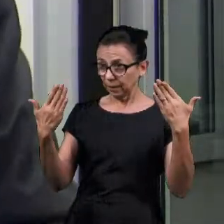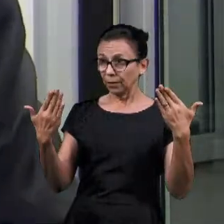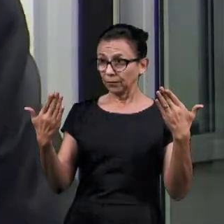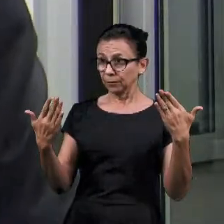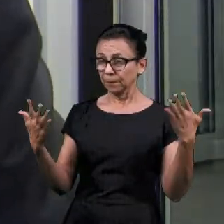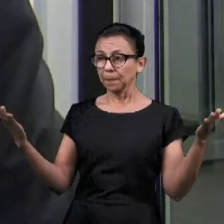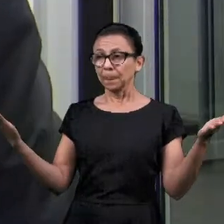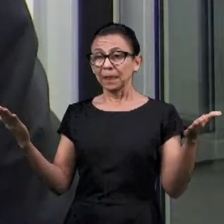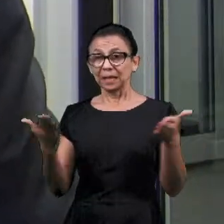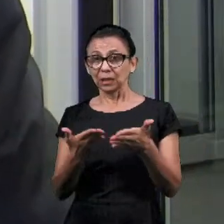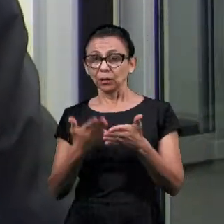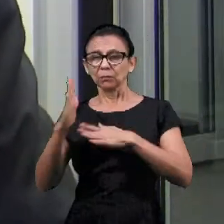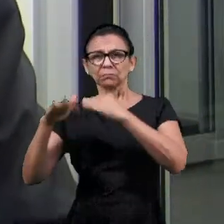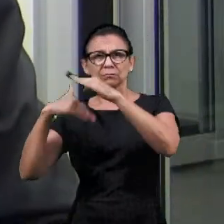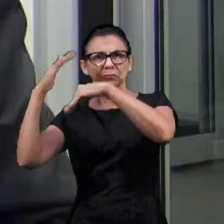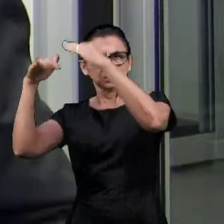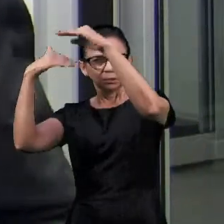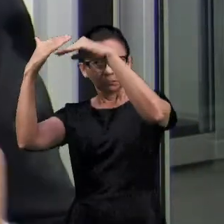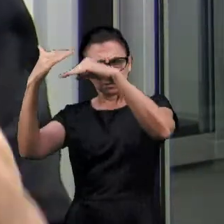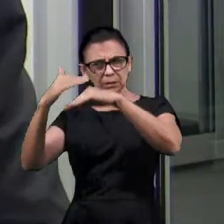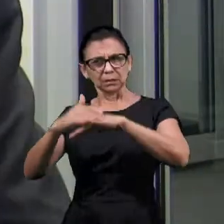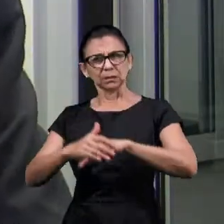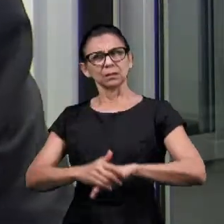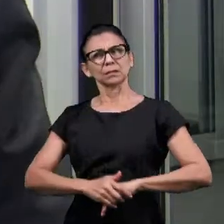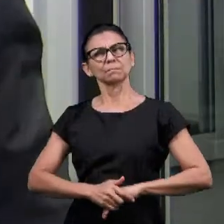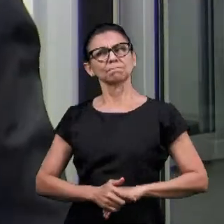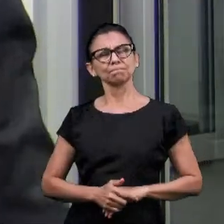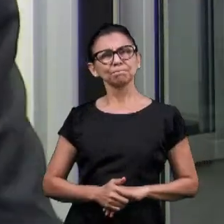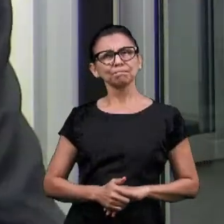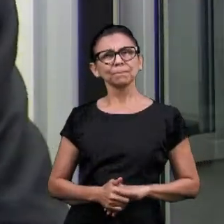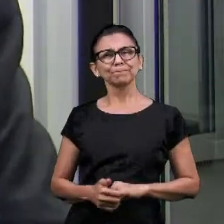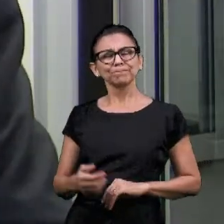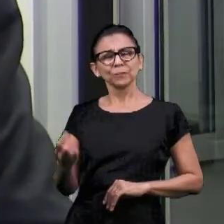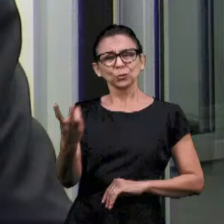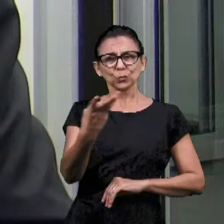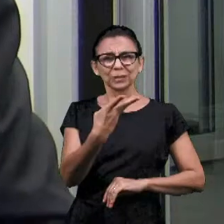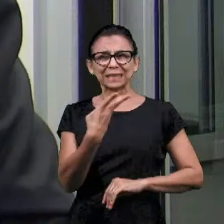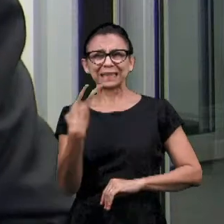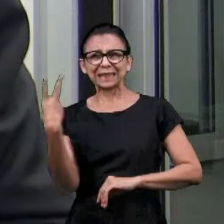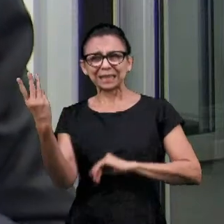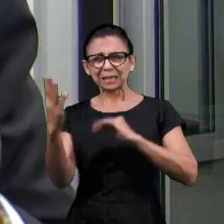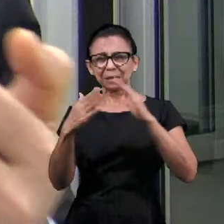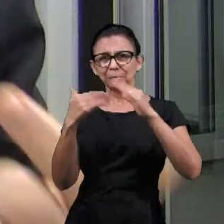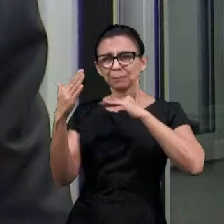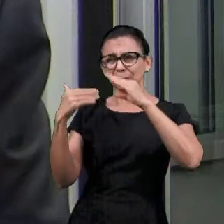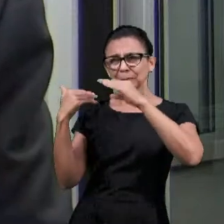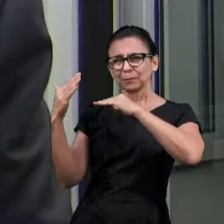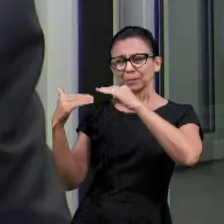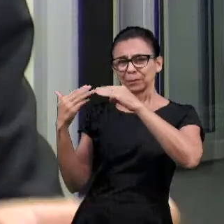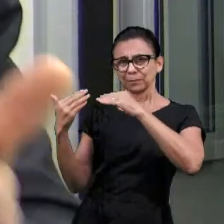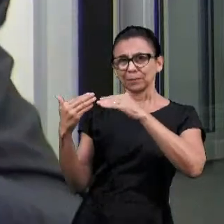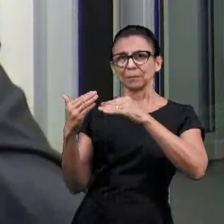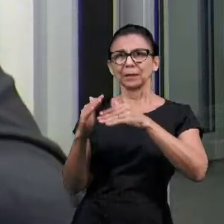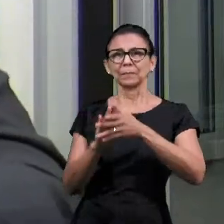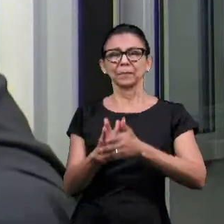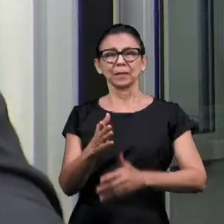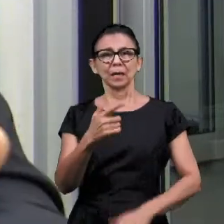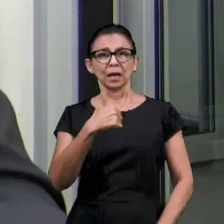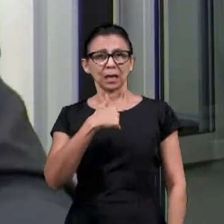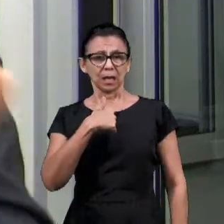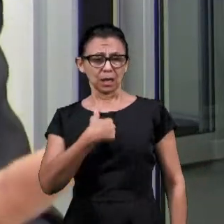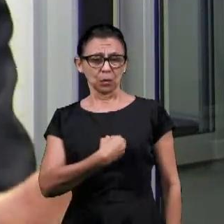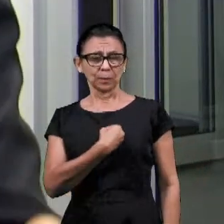maior dinamismo para esse quadro, numa conversa, num bate-papo, onde eu estou presente e